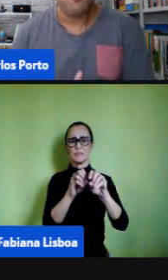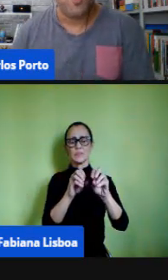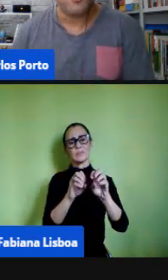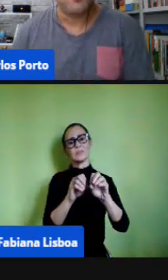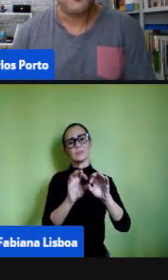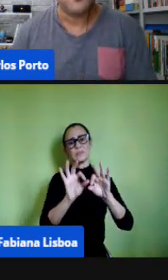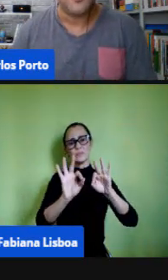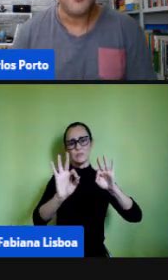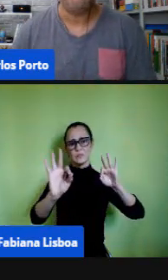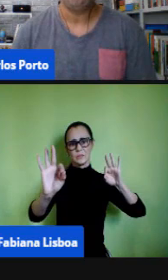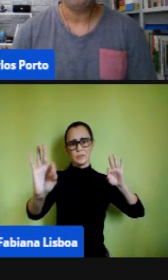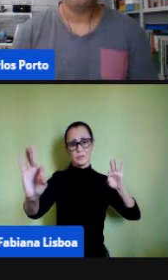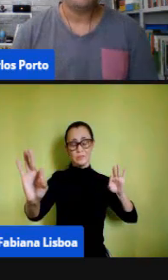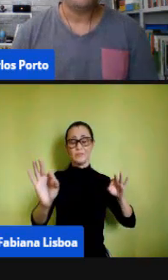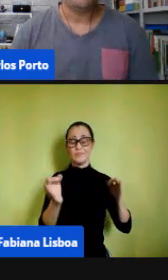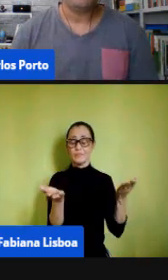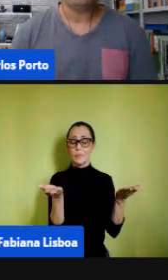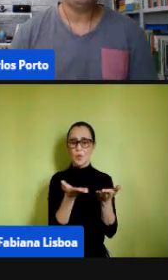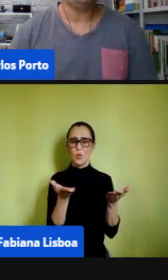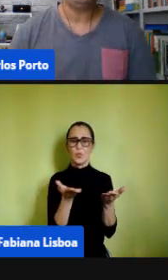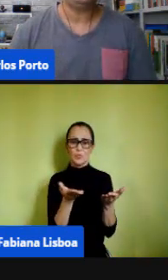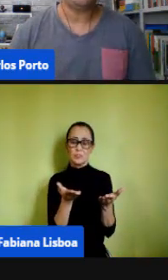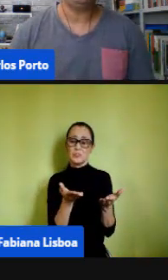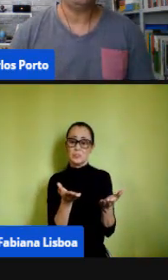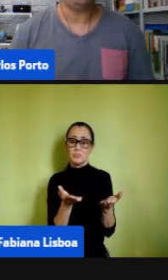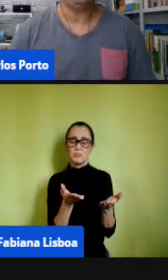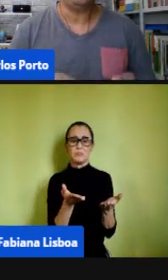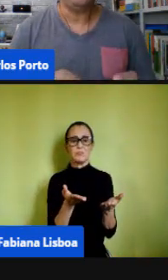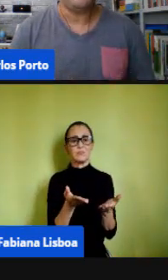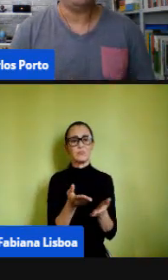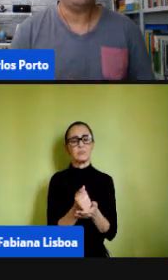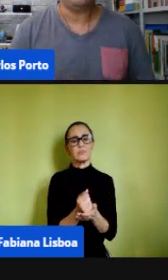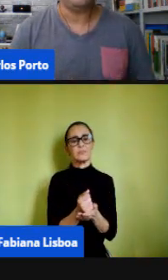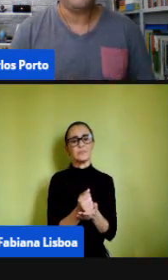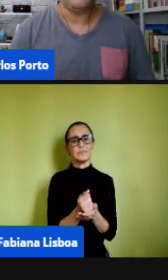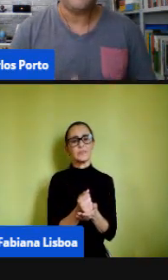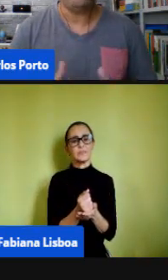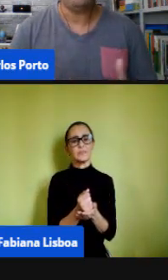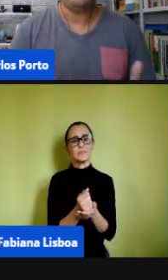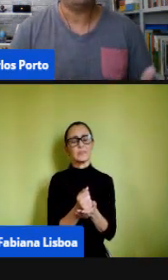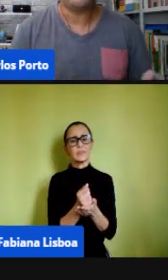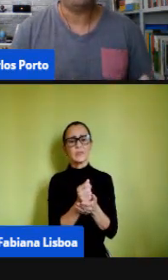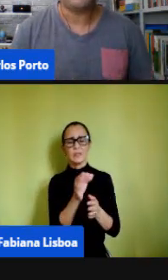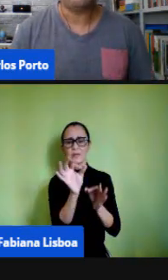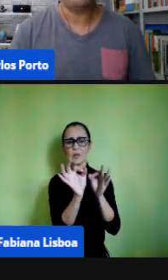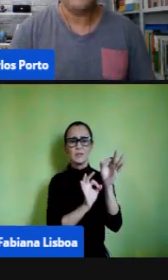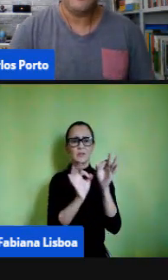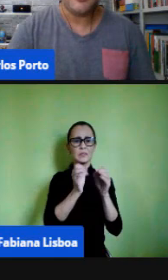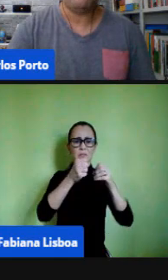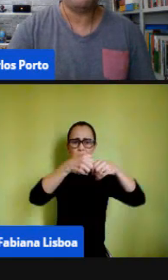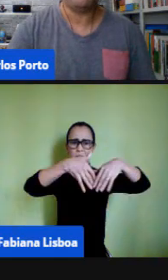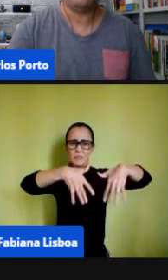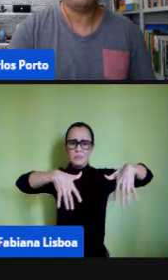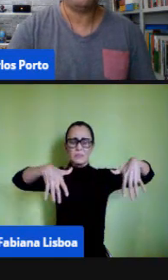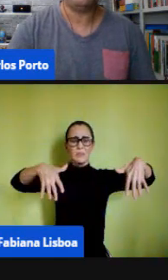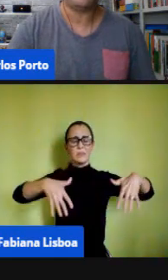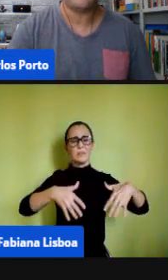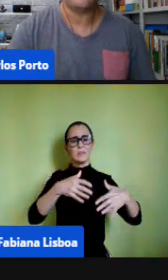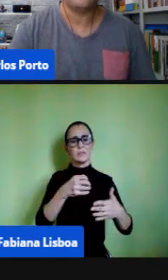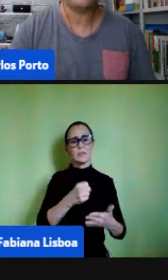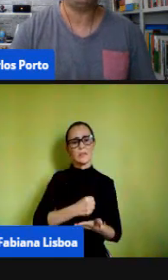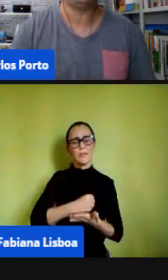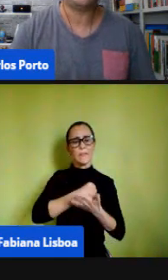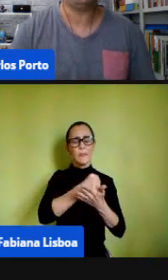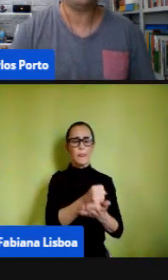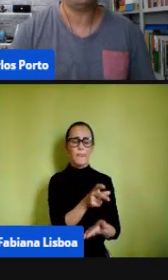trabalho remoto, né? O mapa de atividades, ele é um instrumento que ele é utilizado para auxiliar os professores